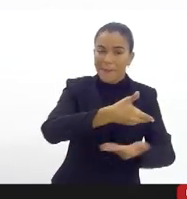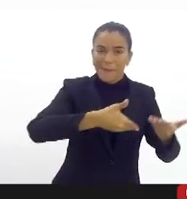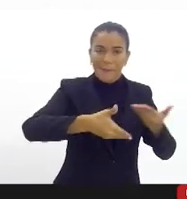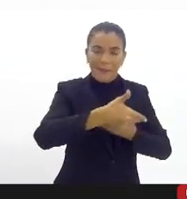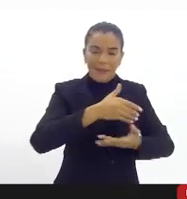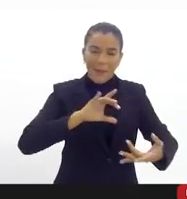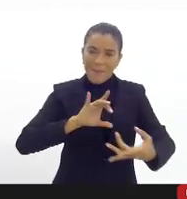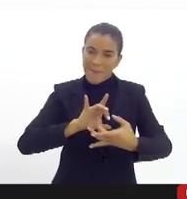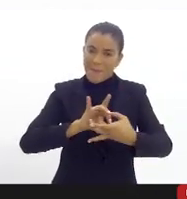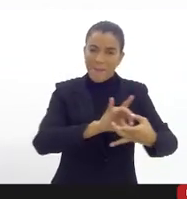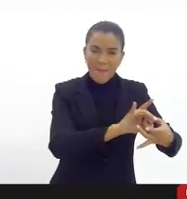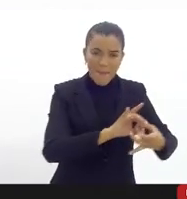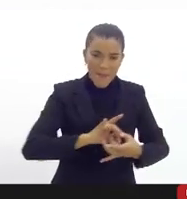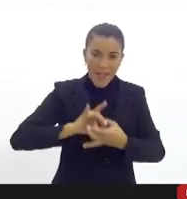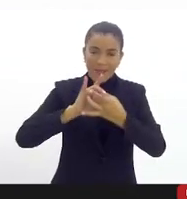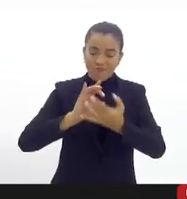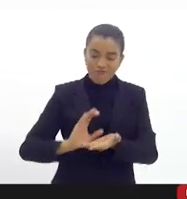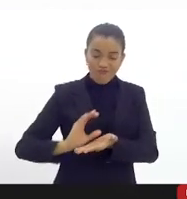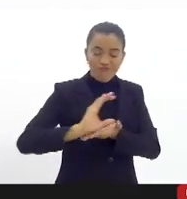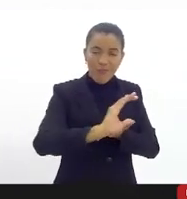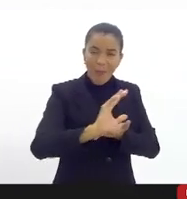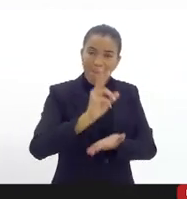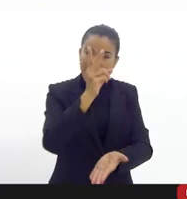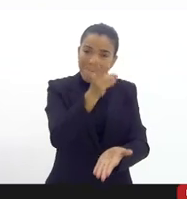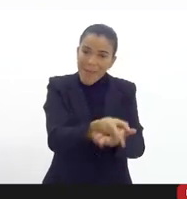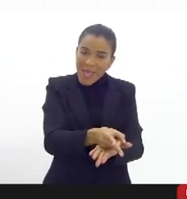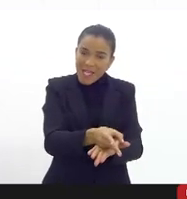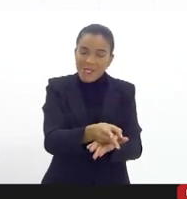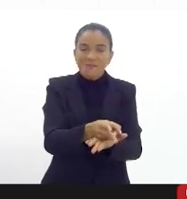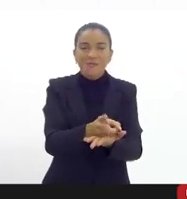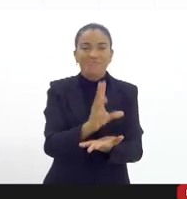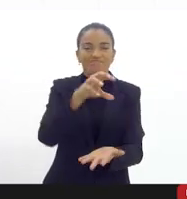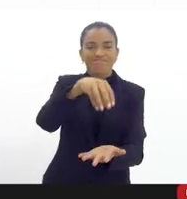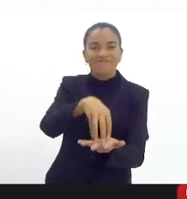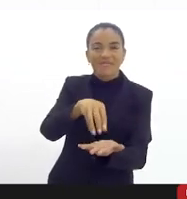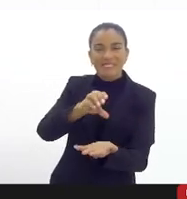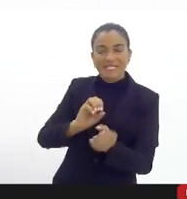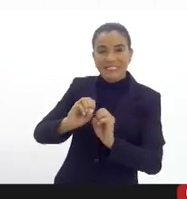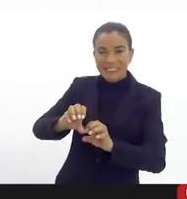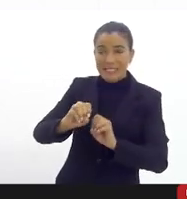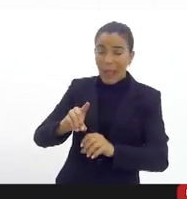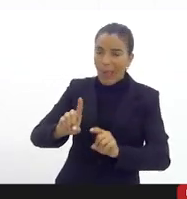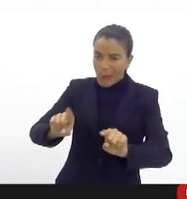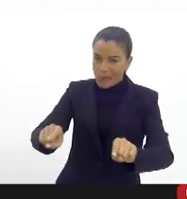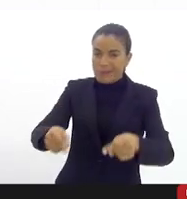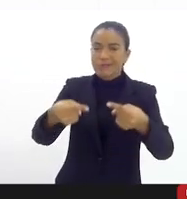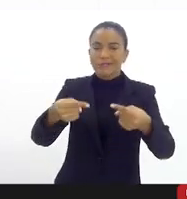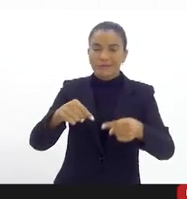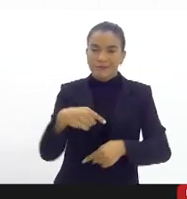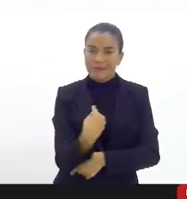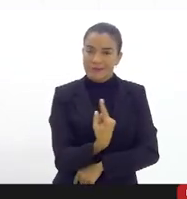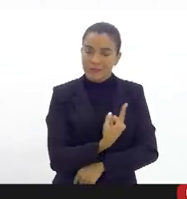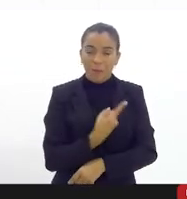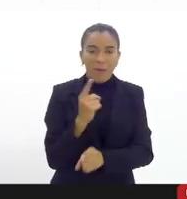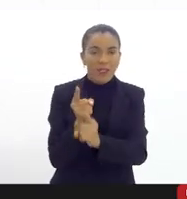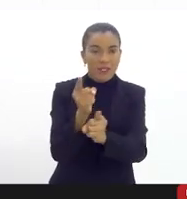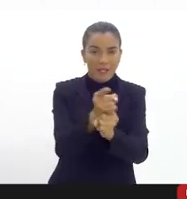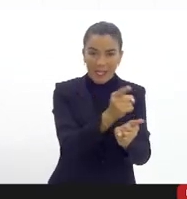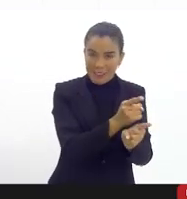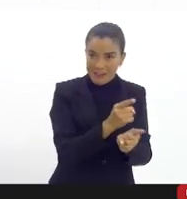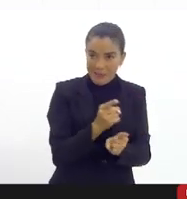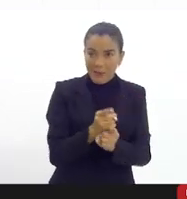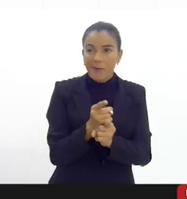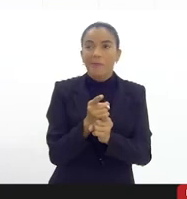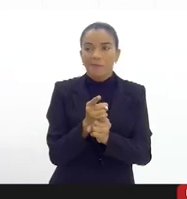de serem subsidiárias desses grandes ou helicópteros de ensino isso é um desafio para nós é tanto na identificação né